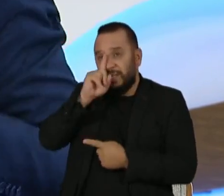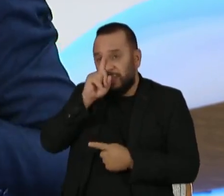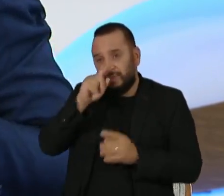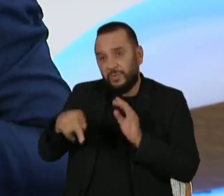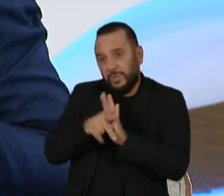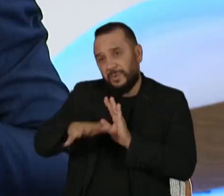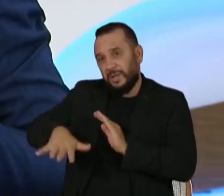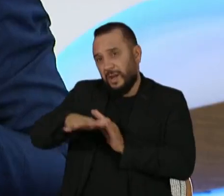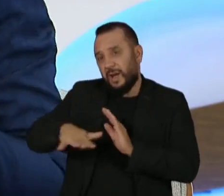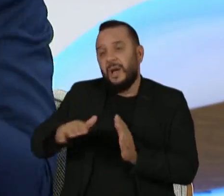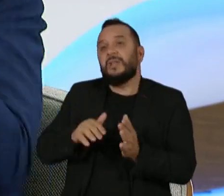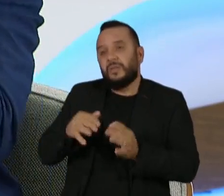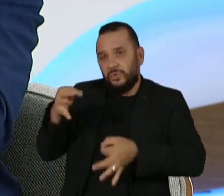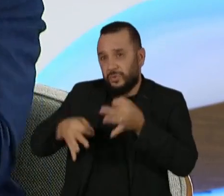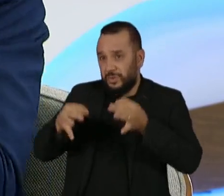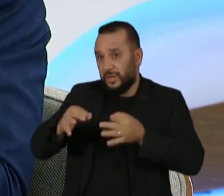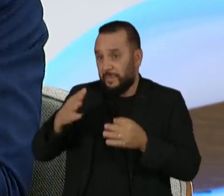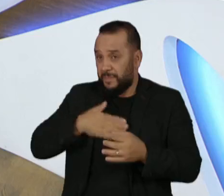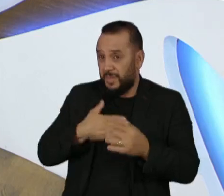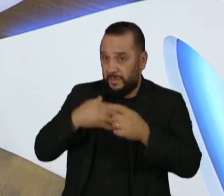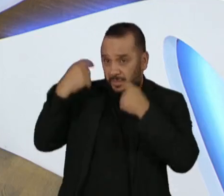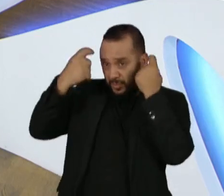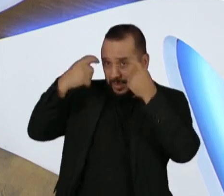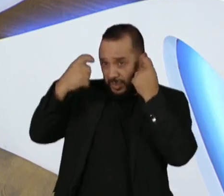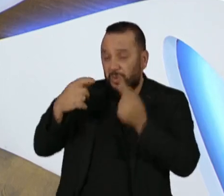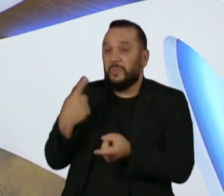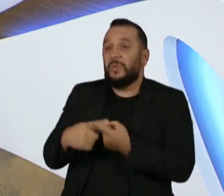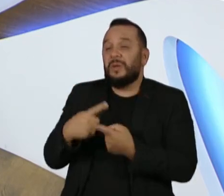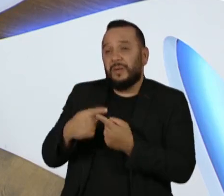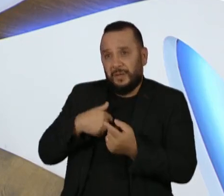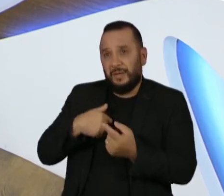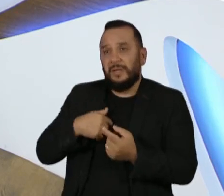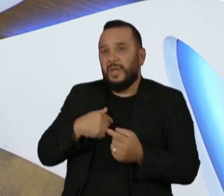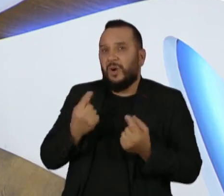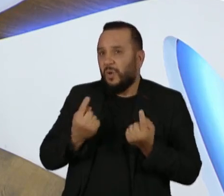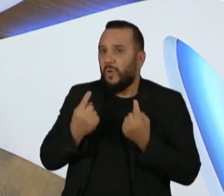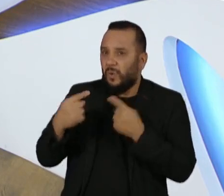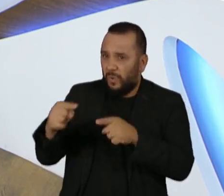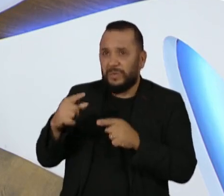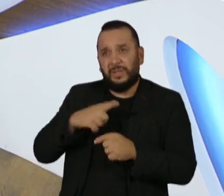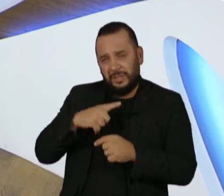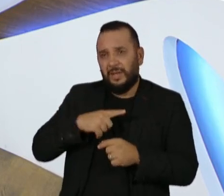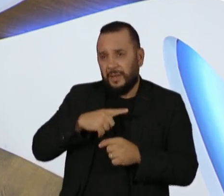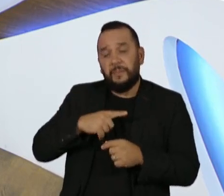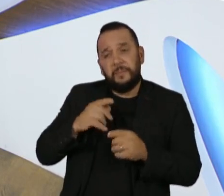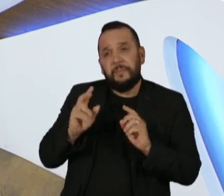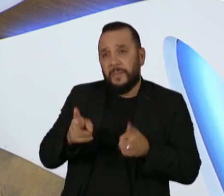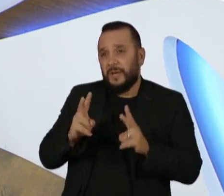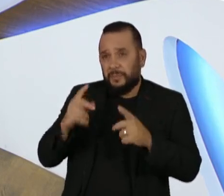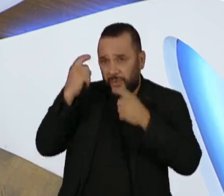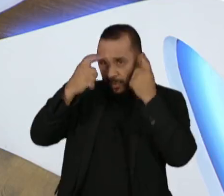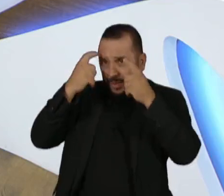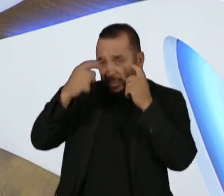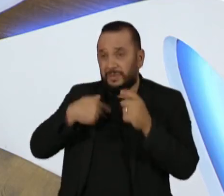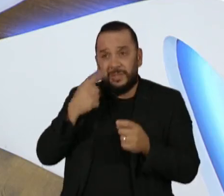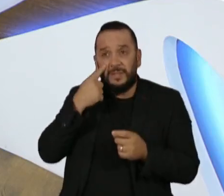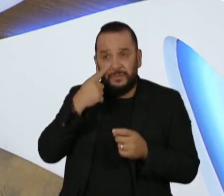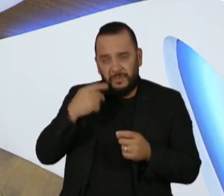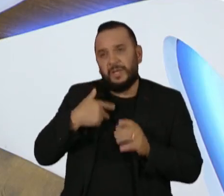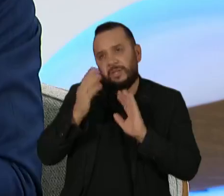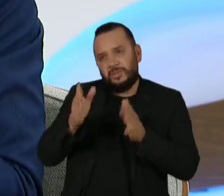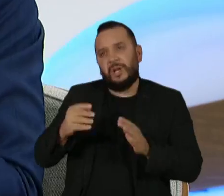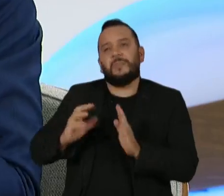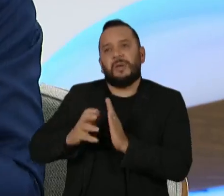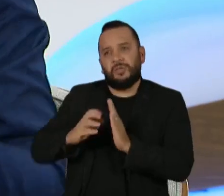jurídico. Essa foi a minha preocupação. Foi uma queda de emprego das mulheres. E quem votou contra lá tinha a mesma preocupação. Se você olhar as notas técnicas produzidas por